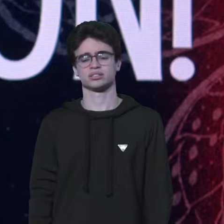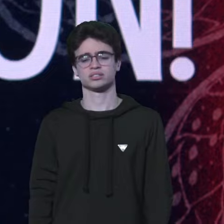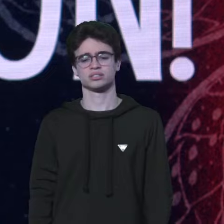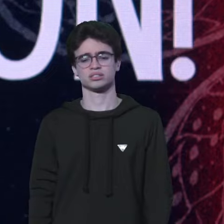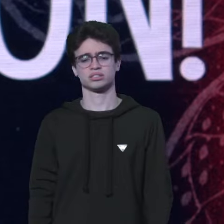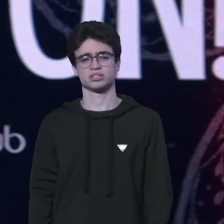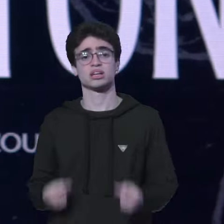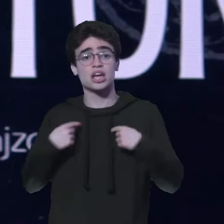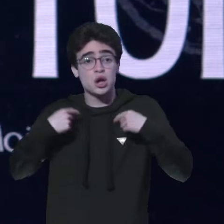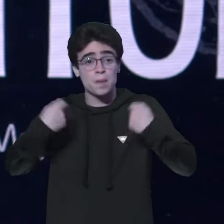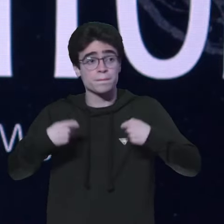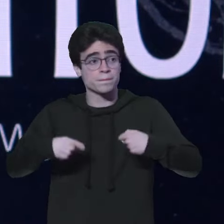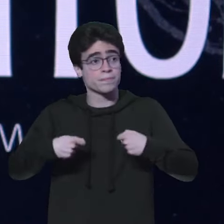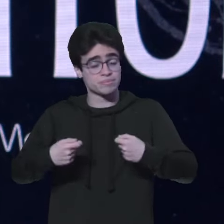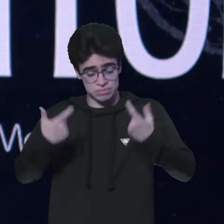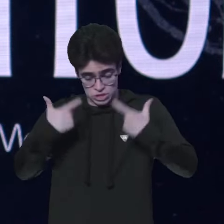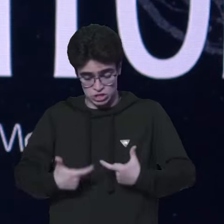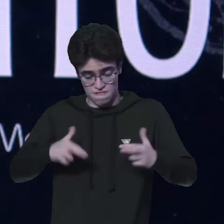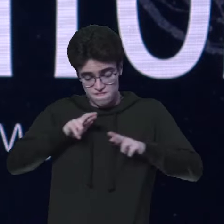Eu tenho que fazer diferente.